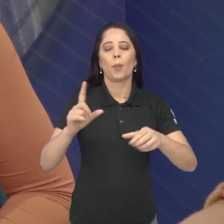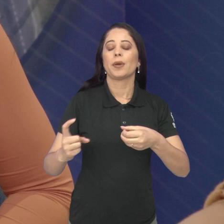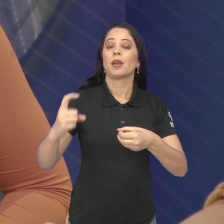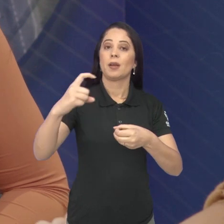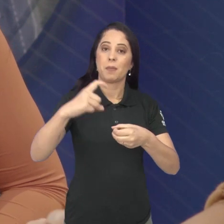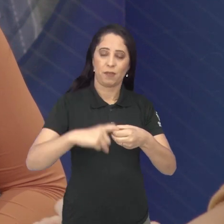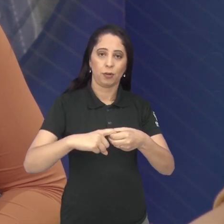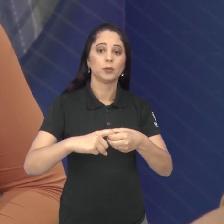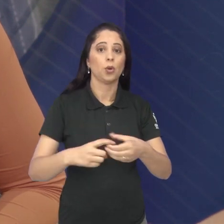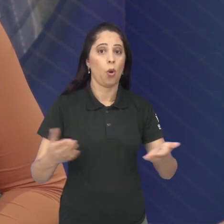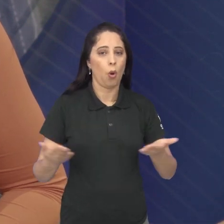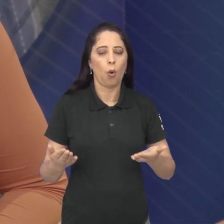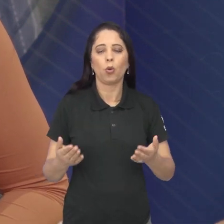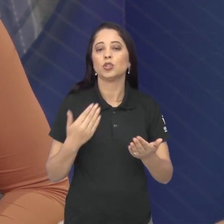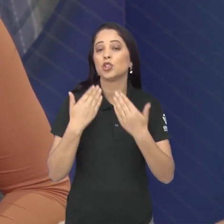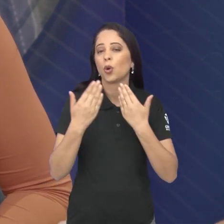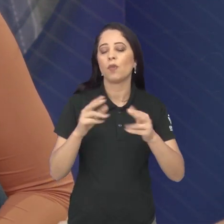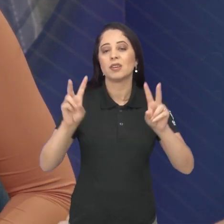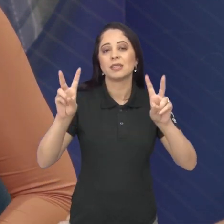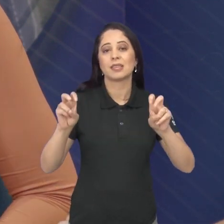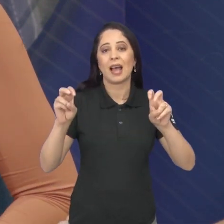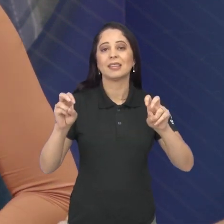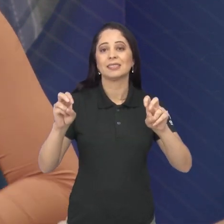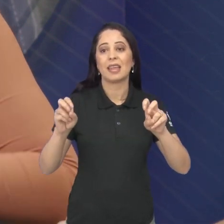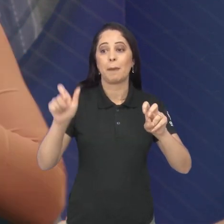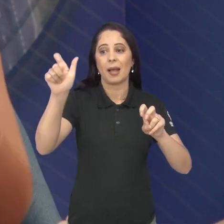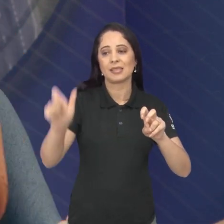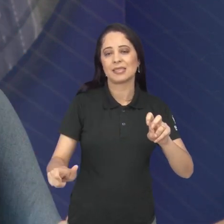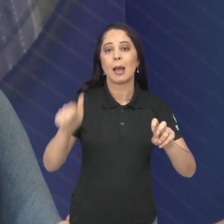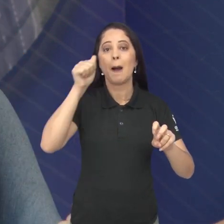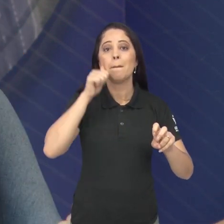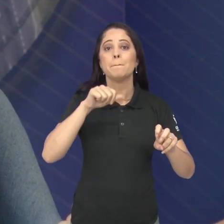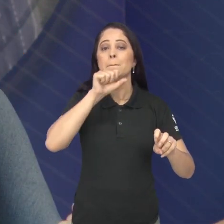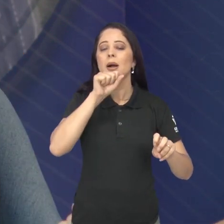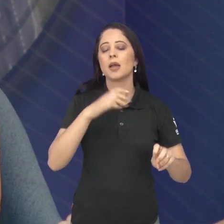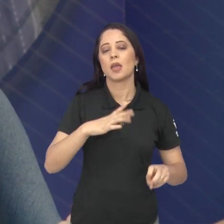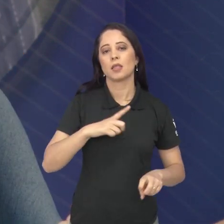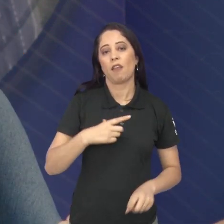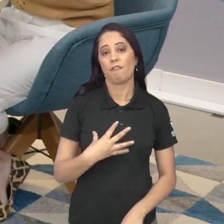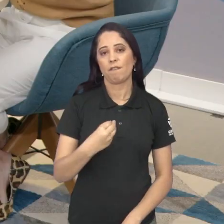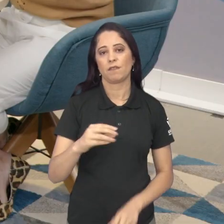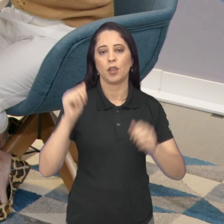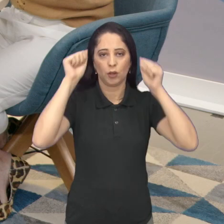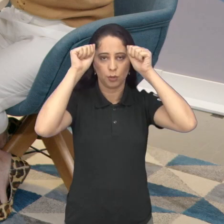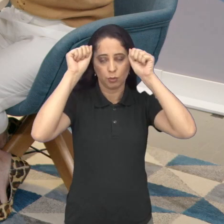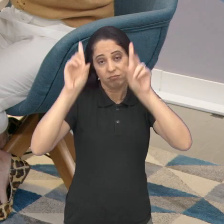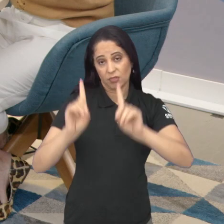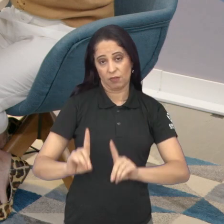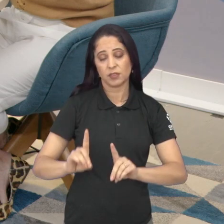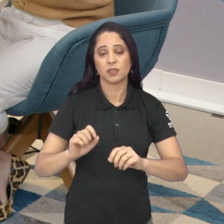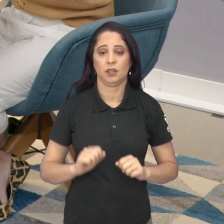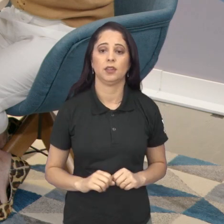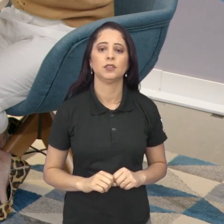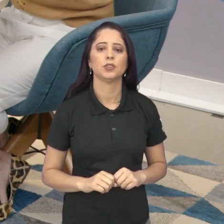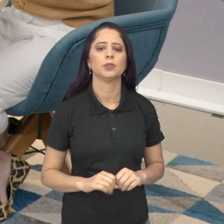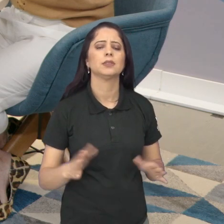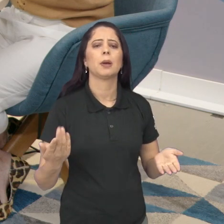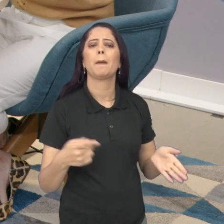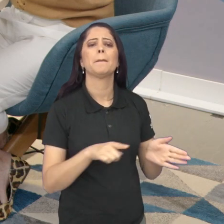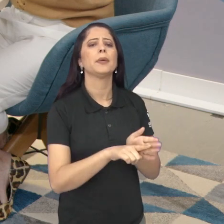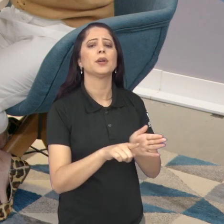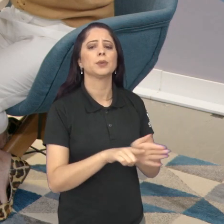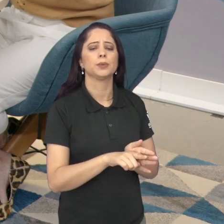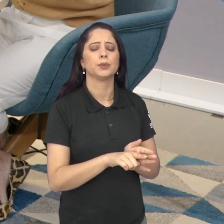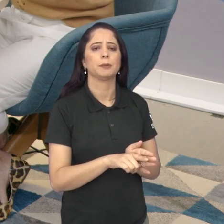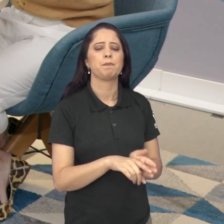Estamos de volta com o Diálogo da Cidade. Hoje estamos falando sobre as mães atípicas. Vou voltar para a Andressa novamente. Andressa,